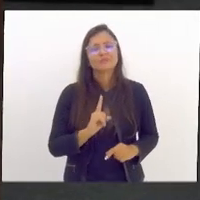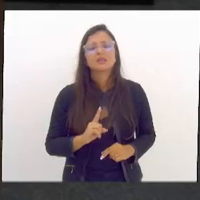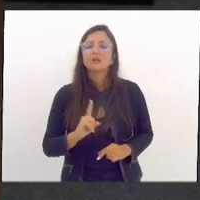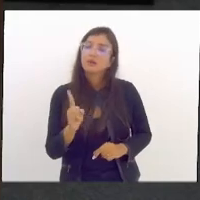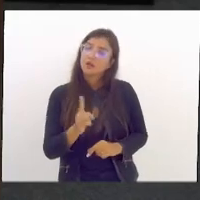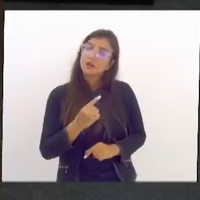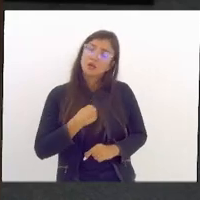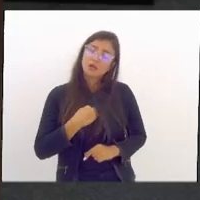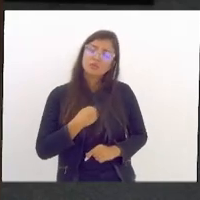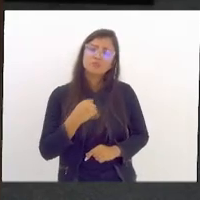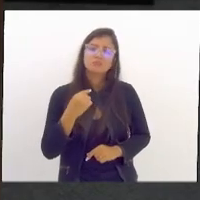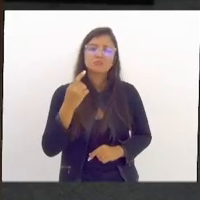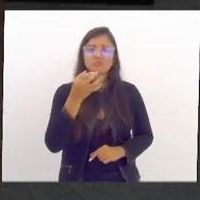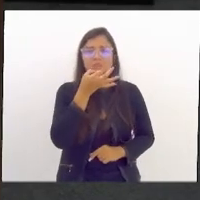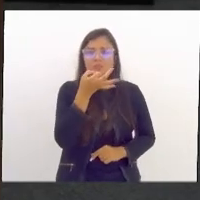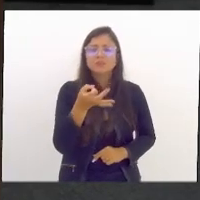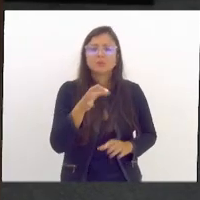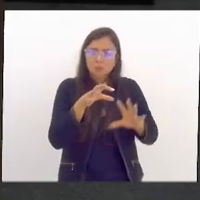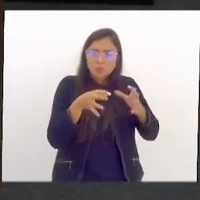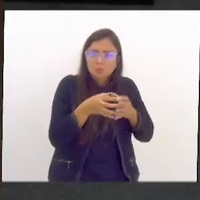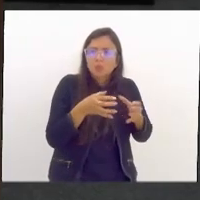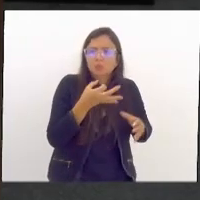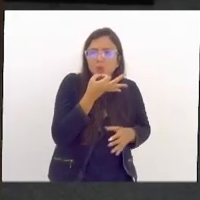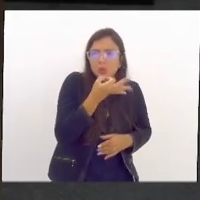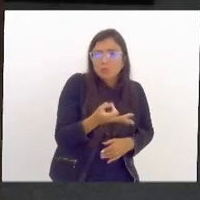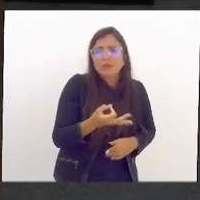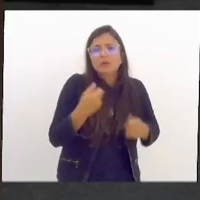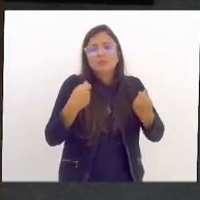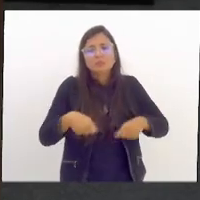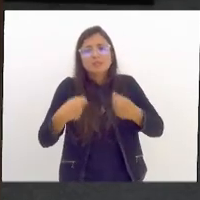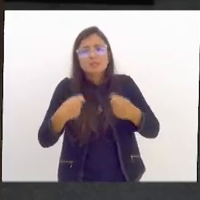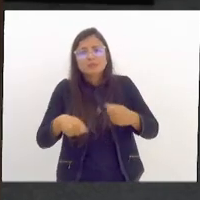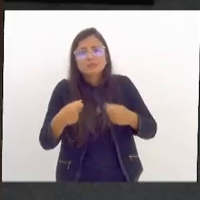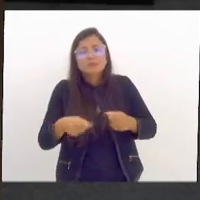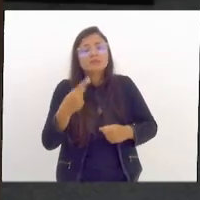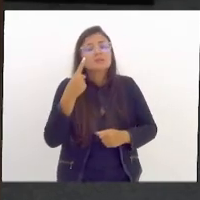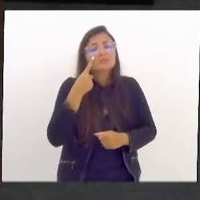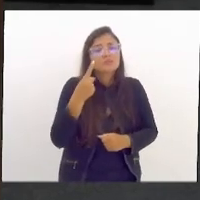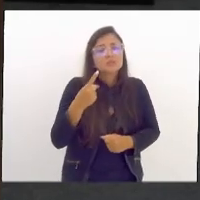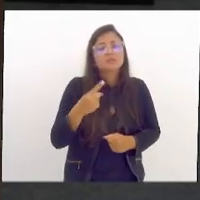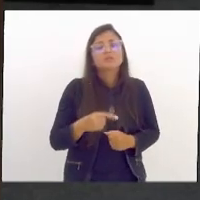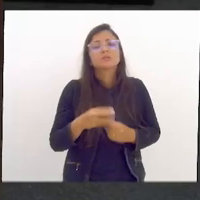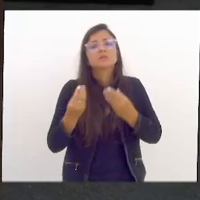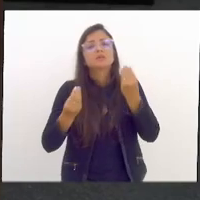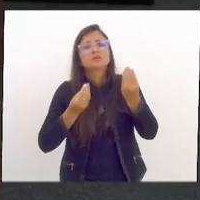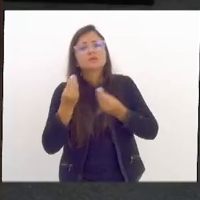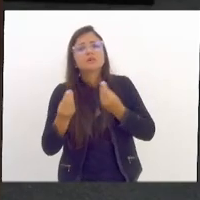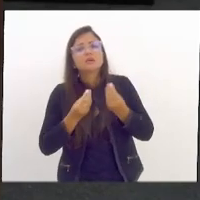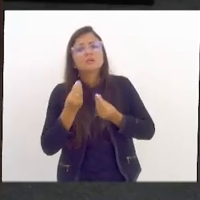deveria ter, primeiro, até uma forma de